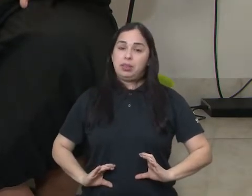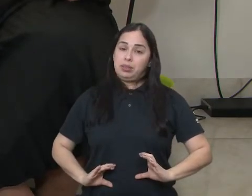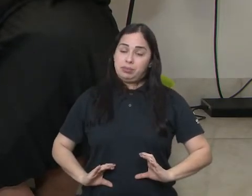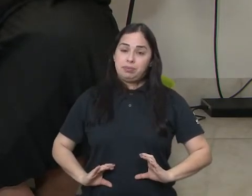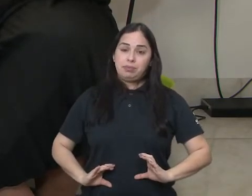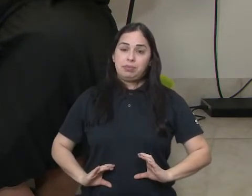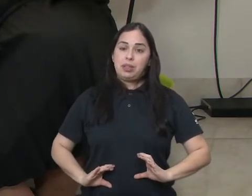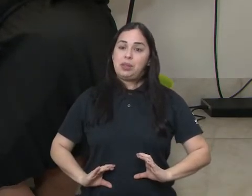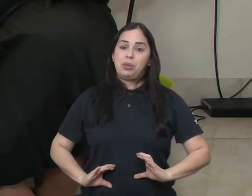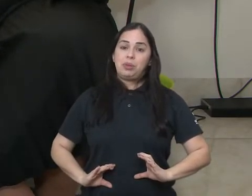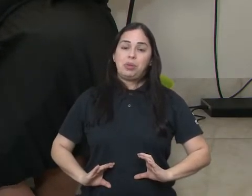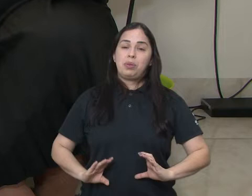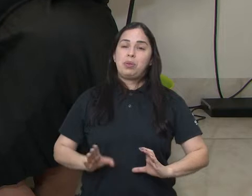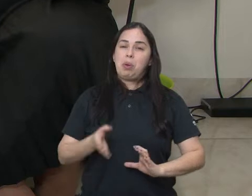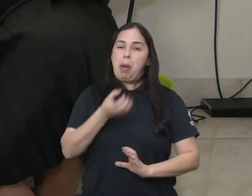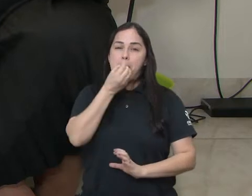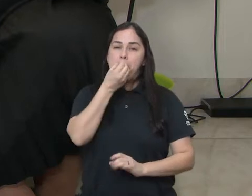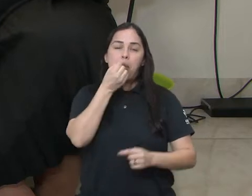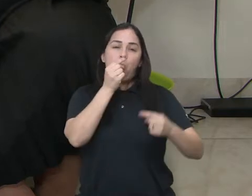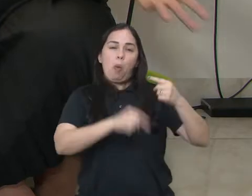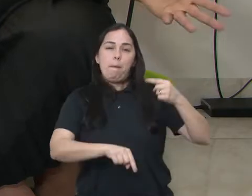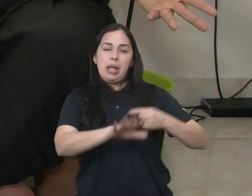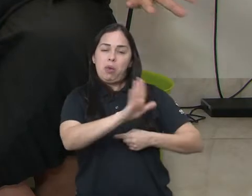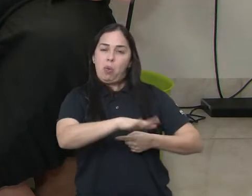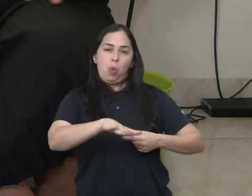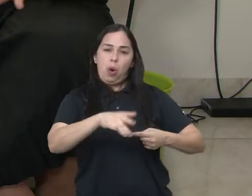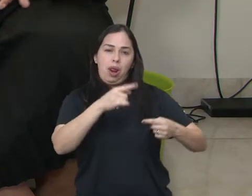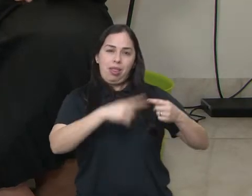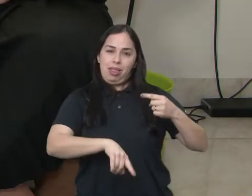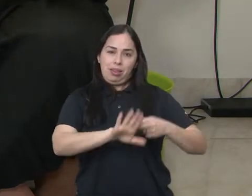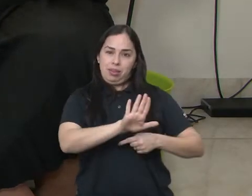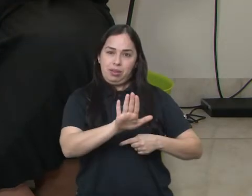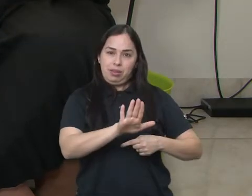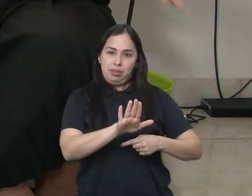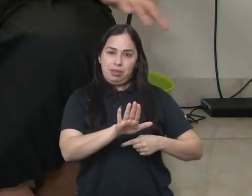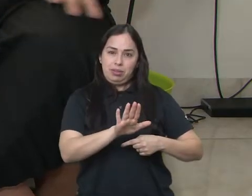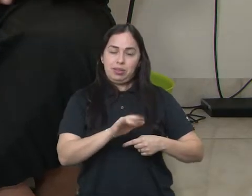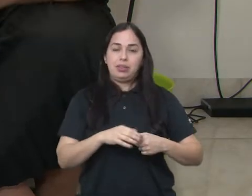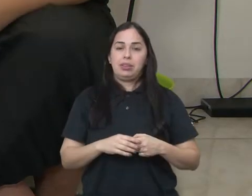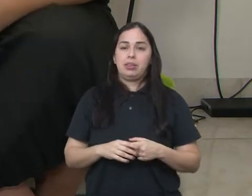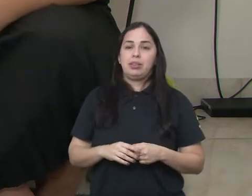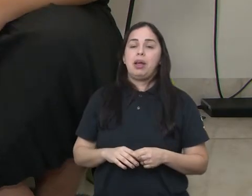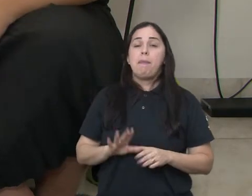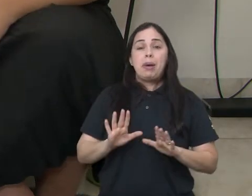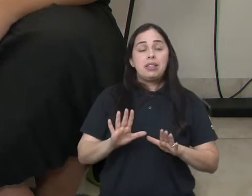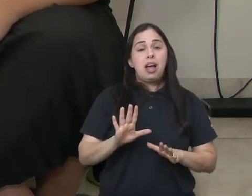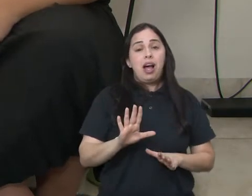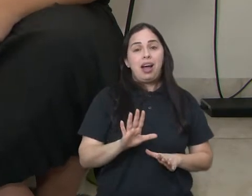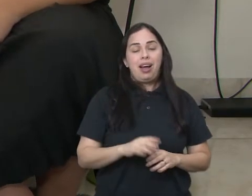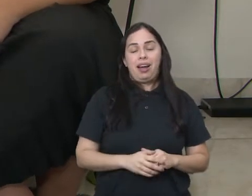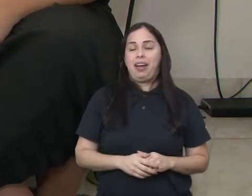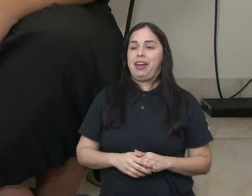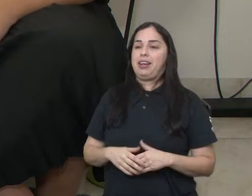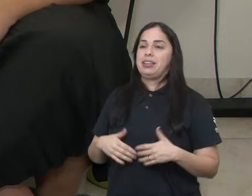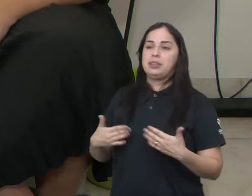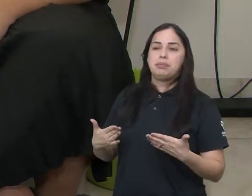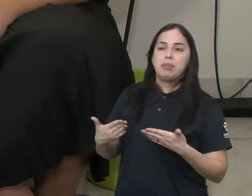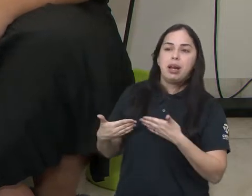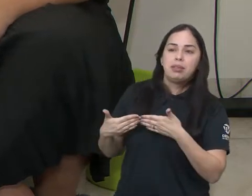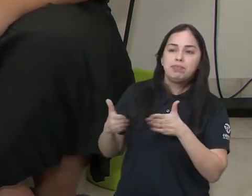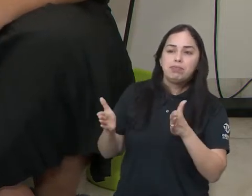não necessariamente, isso não é adequado para crianças, embora elas são submetidas a conviver com pessoas assim o tempo todo. E